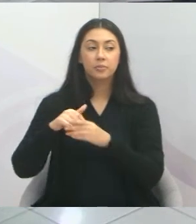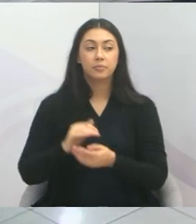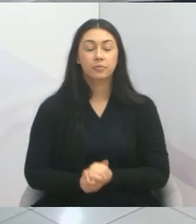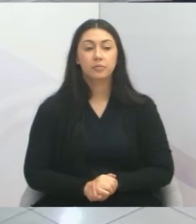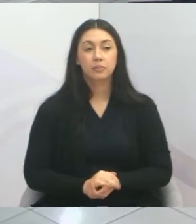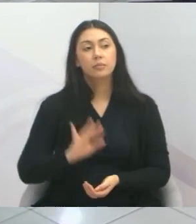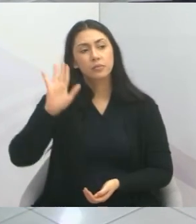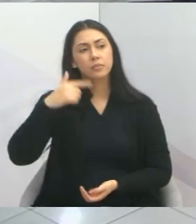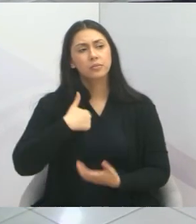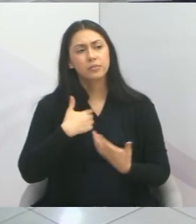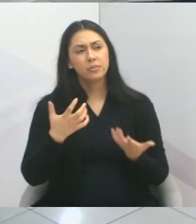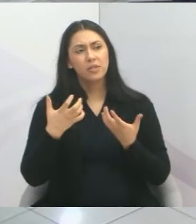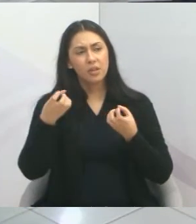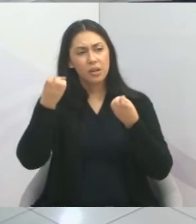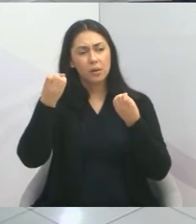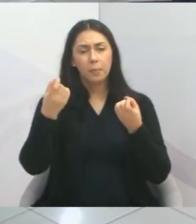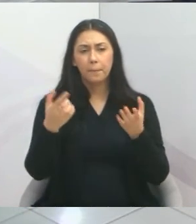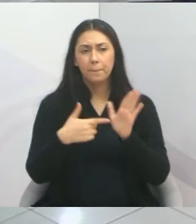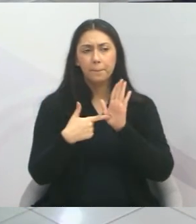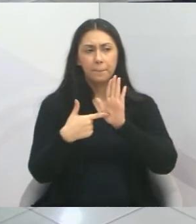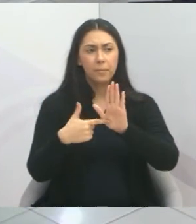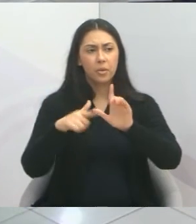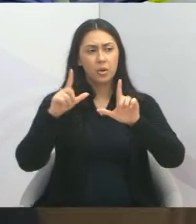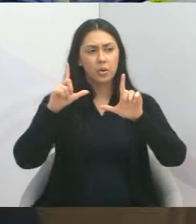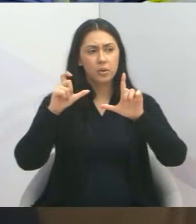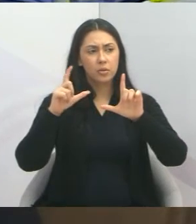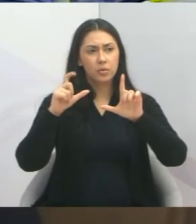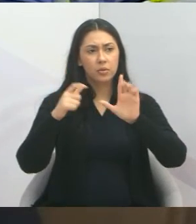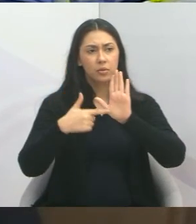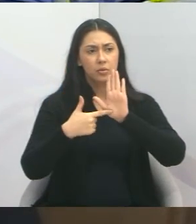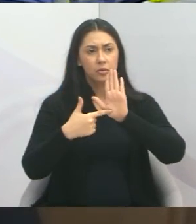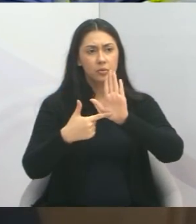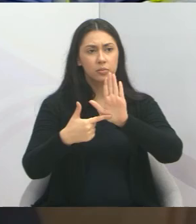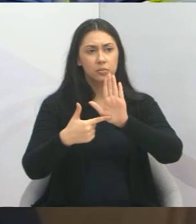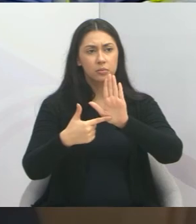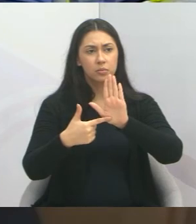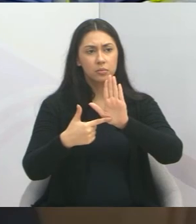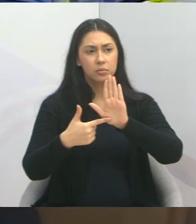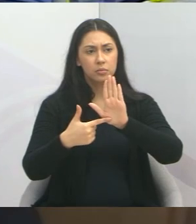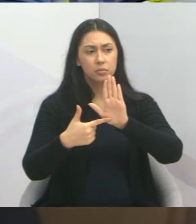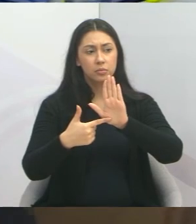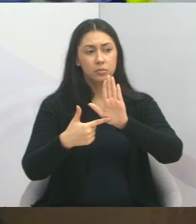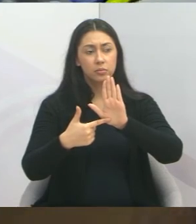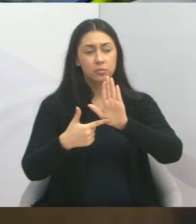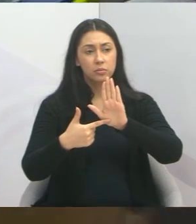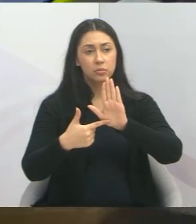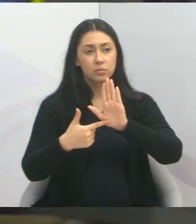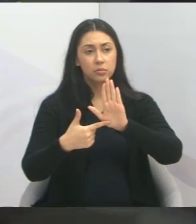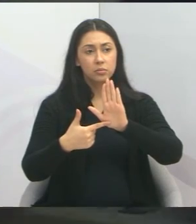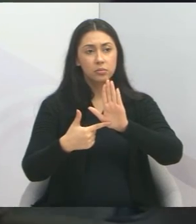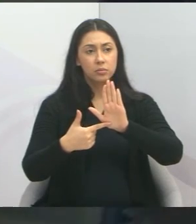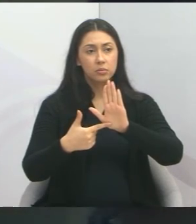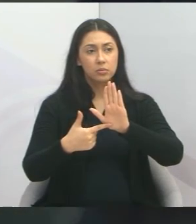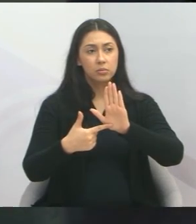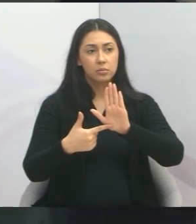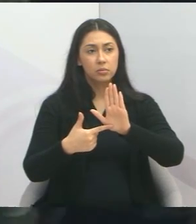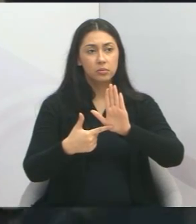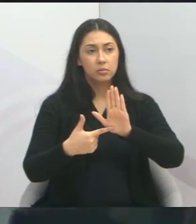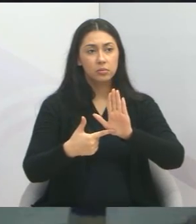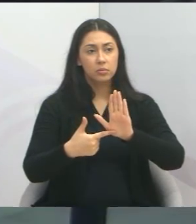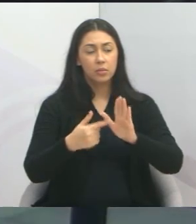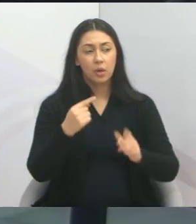presente Por favor eu gostaria demais nessa foto aqui o sapato aqui ó é da estrada que interliga